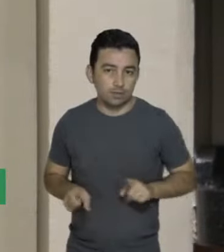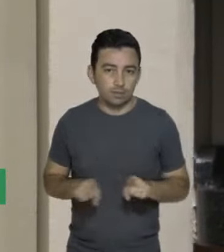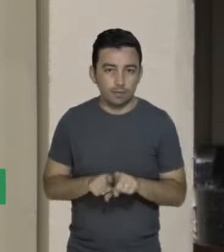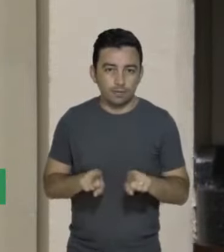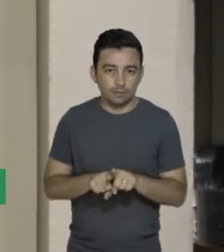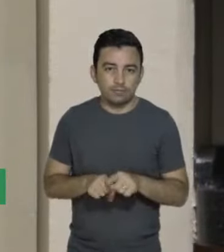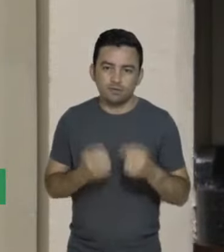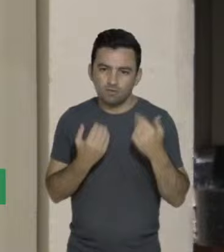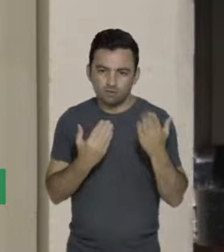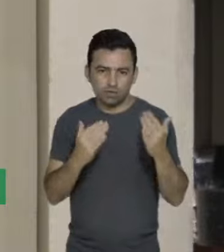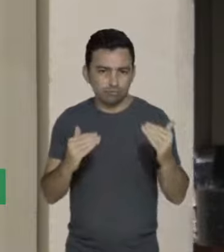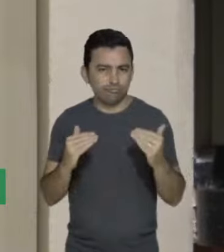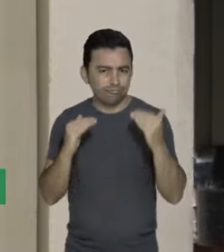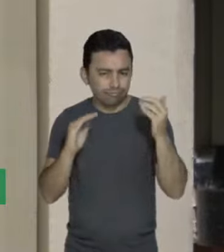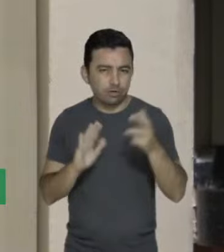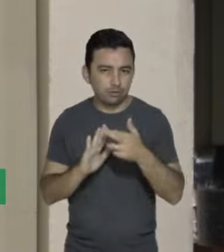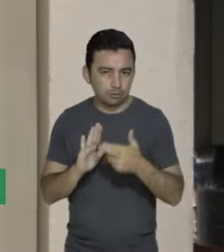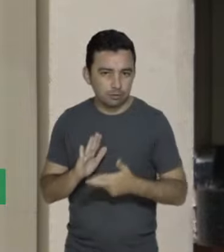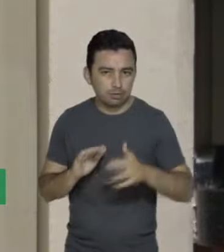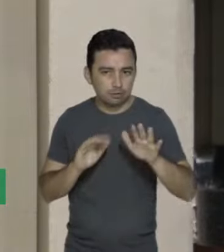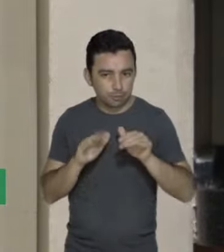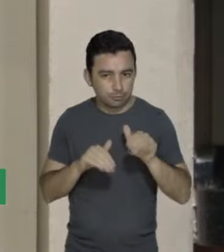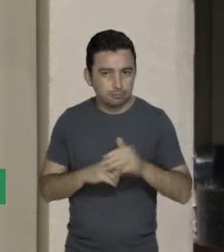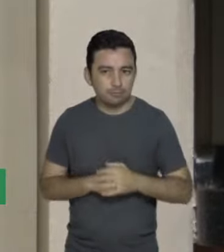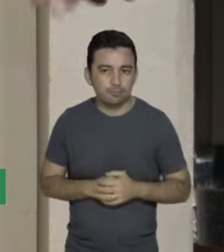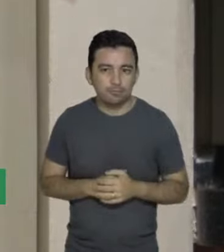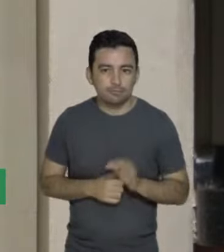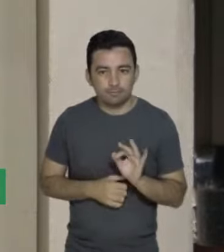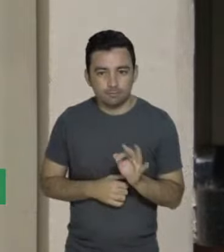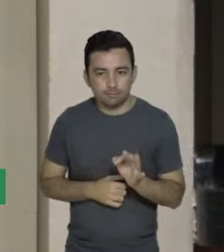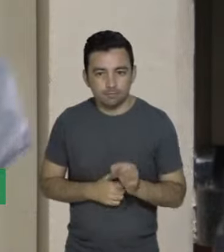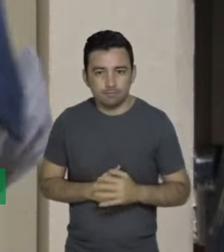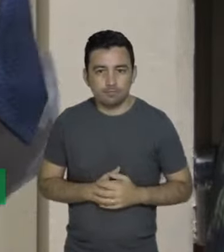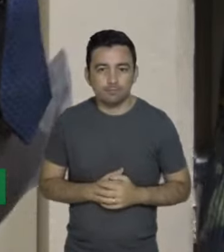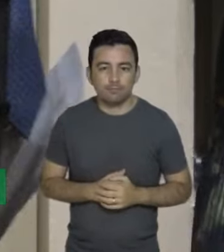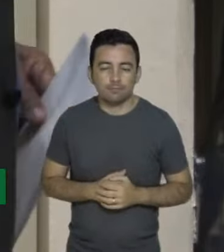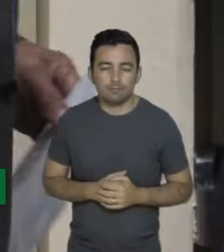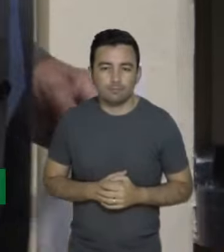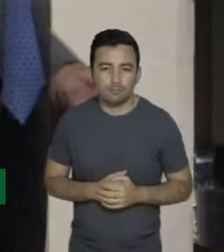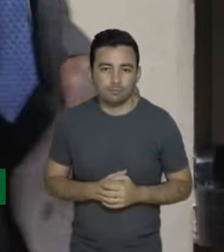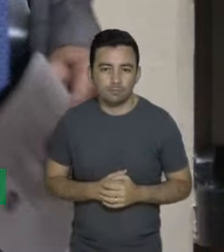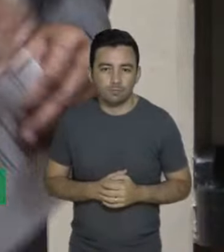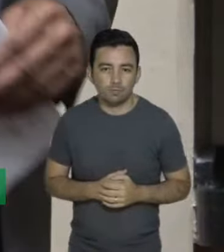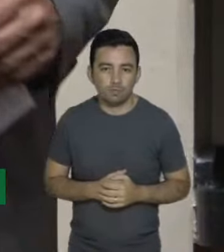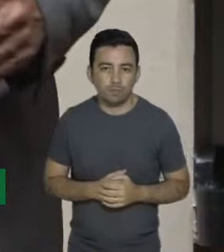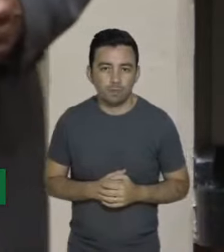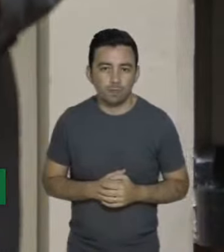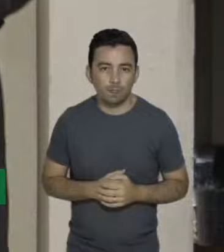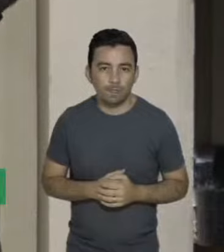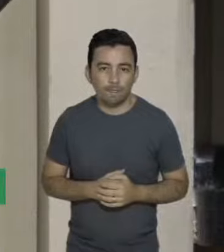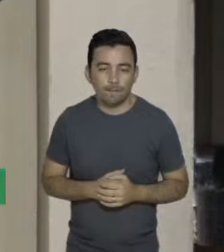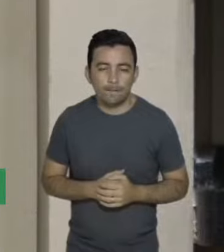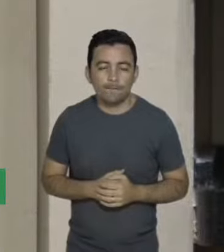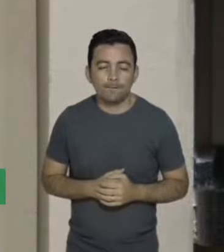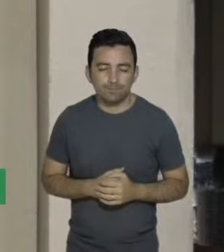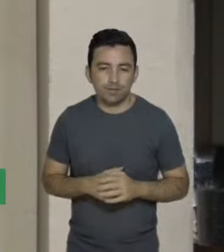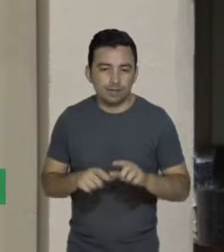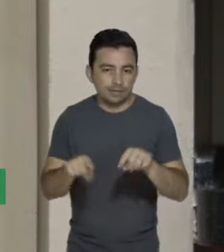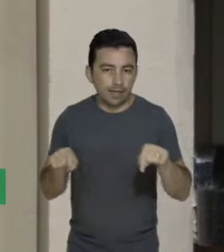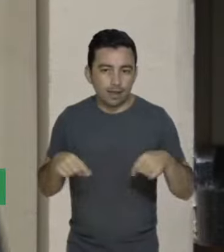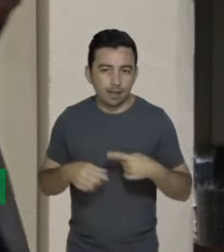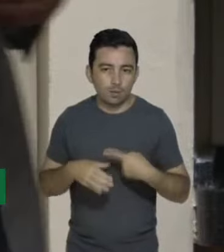tem autoridade regimental para fazer a convocação então convocados para sala das comissões